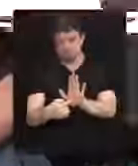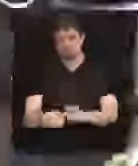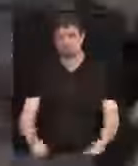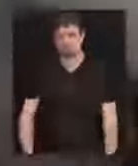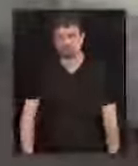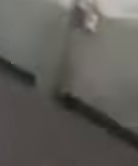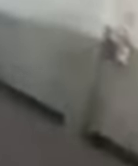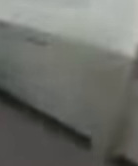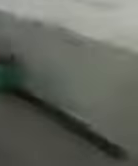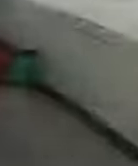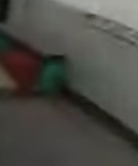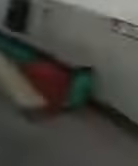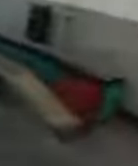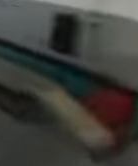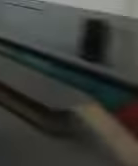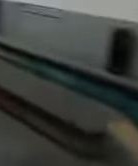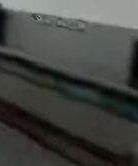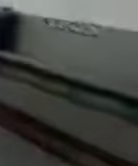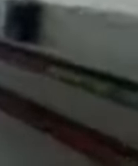só.